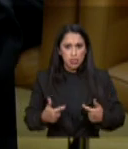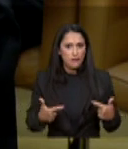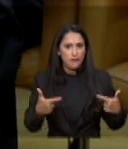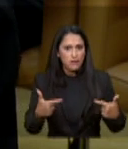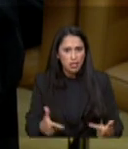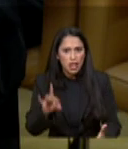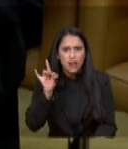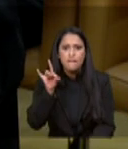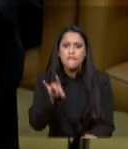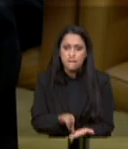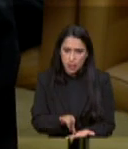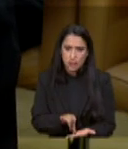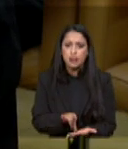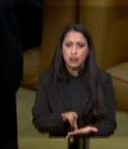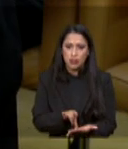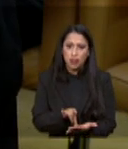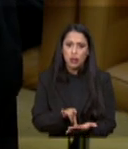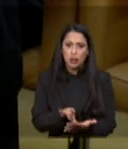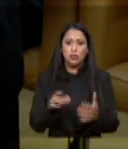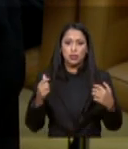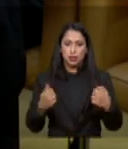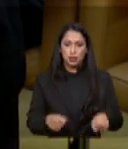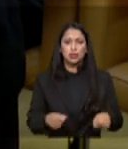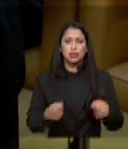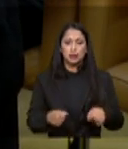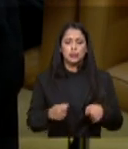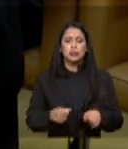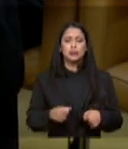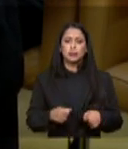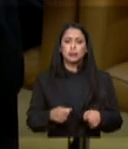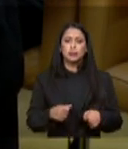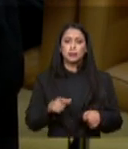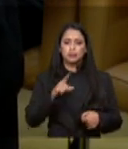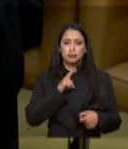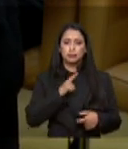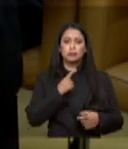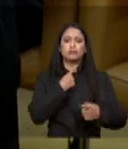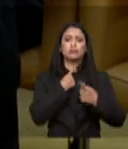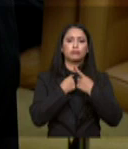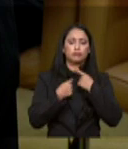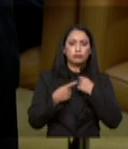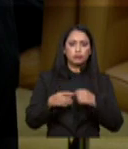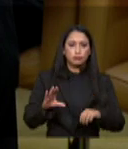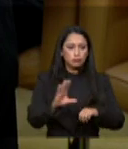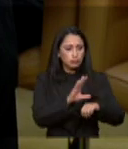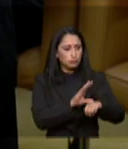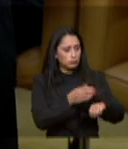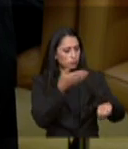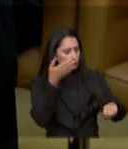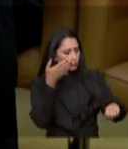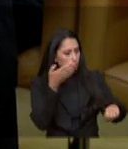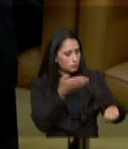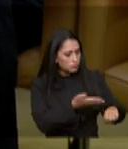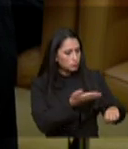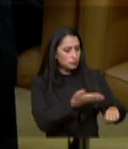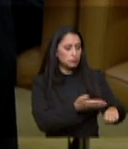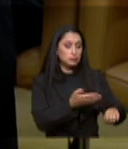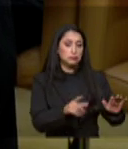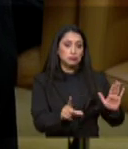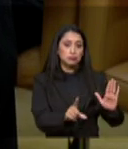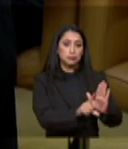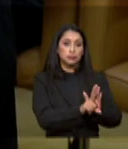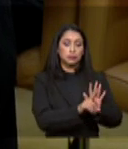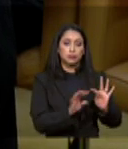modo eficiente, ou seja, deve produzir o efeito desejado pela Constituição e pela